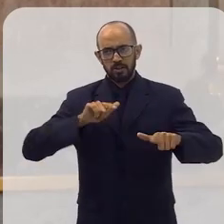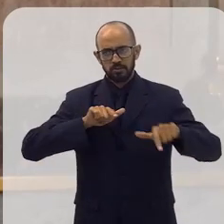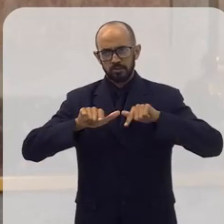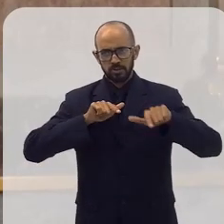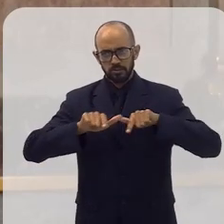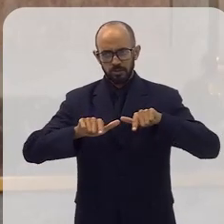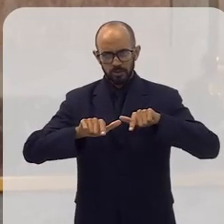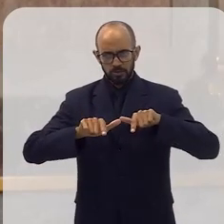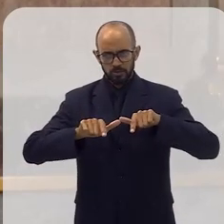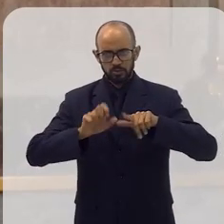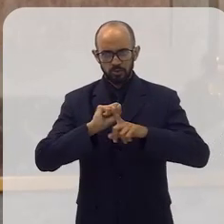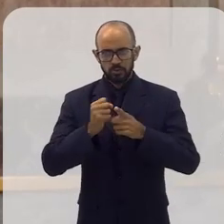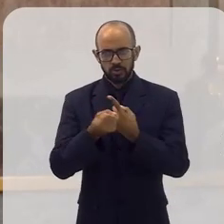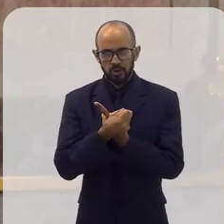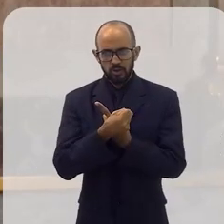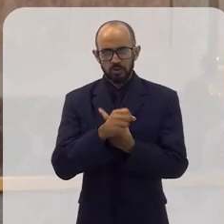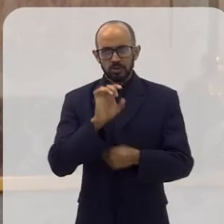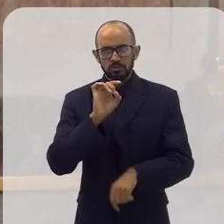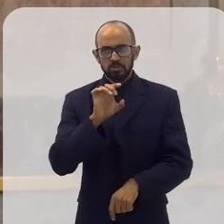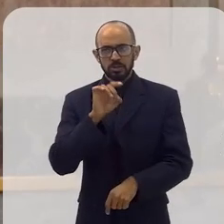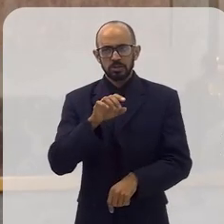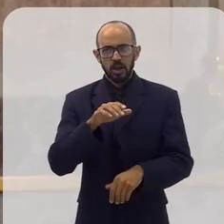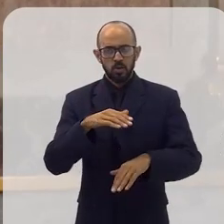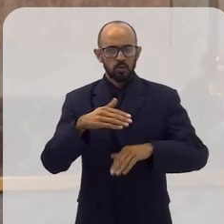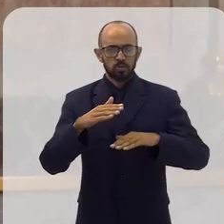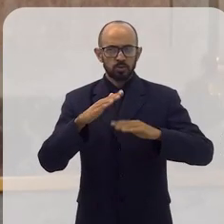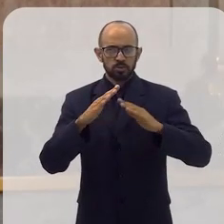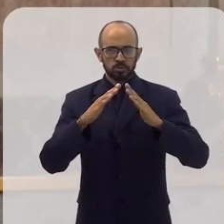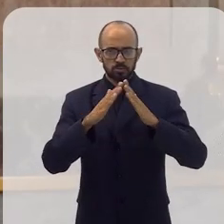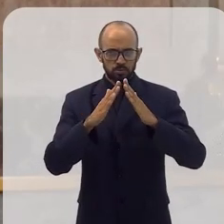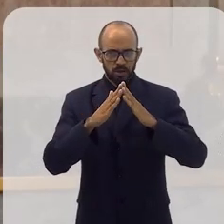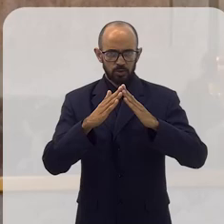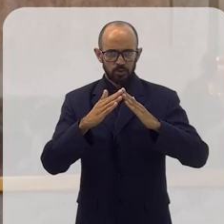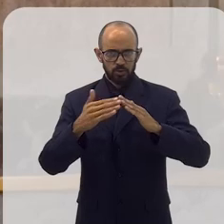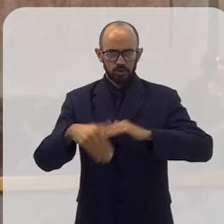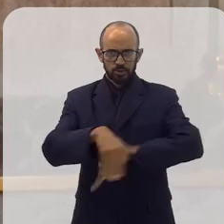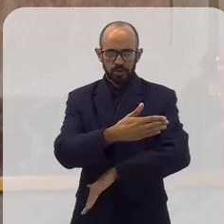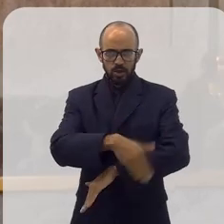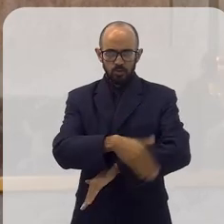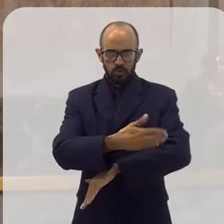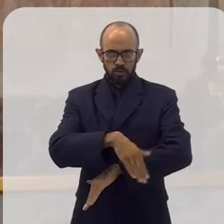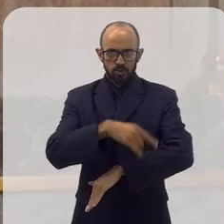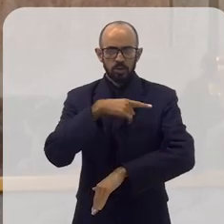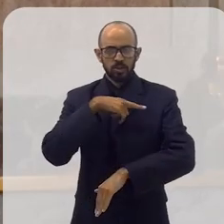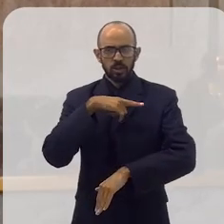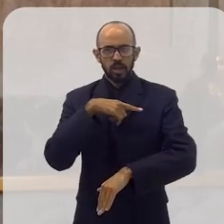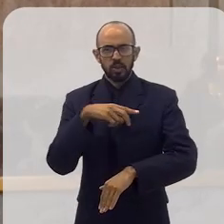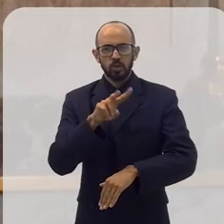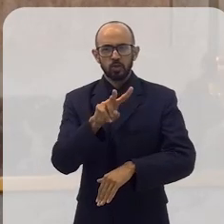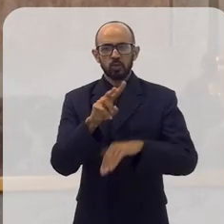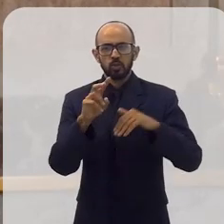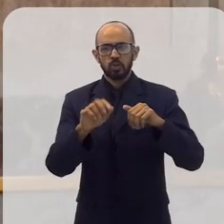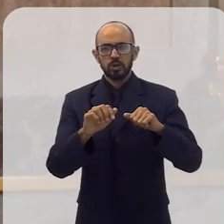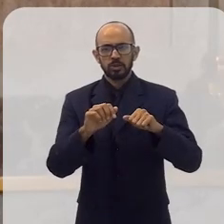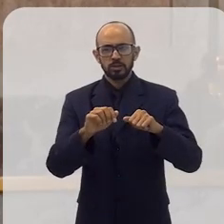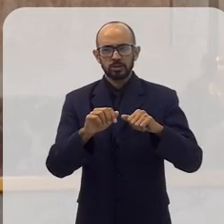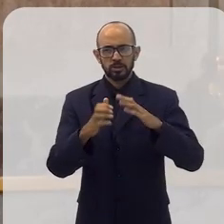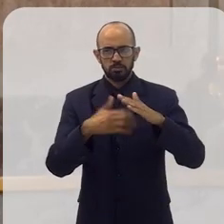muitos trabalhos sociais, especialmente com os moradores da rua. Temos duas campanhas grandes